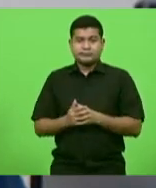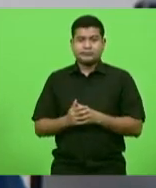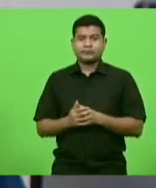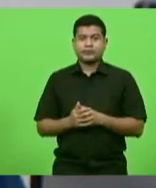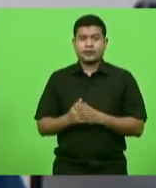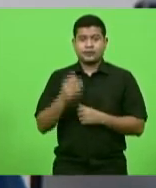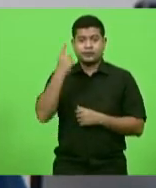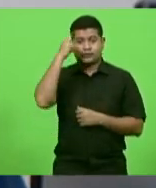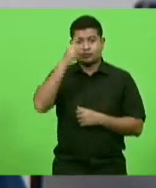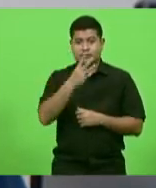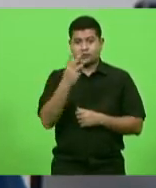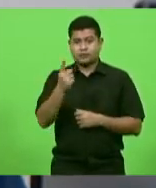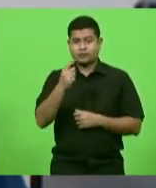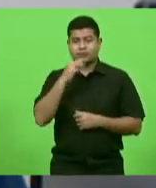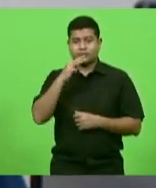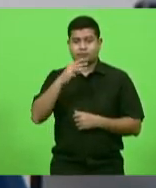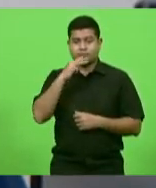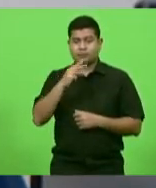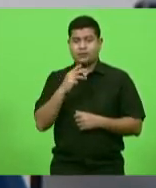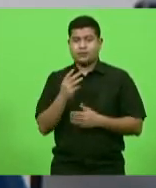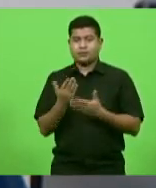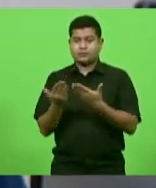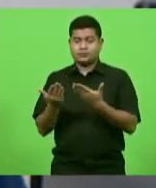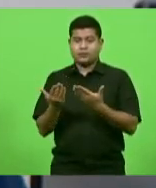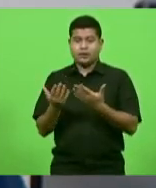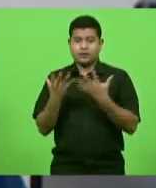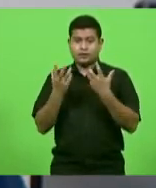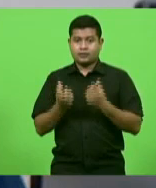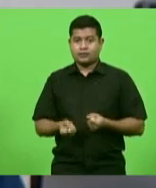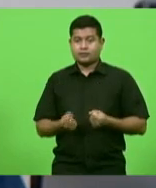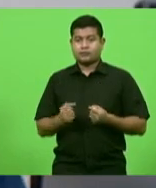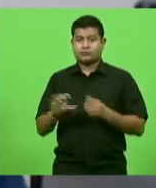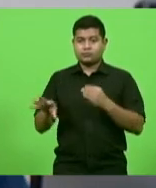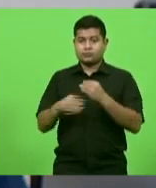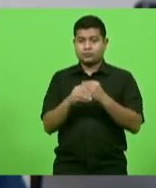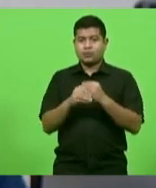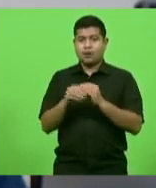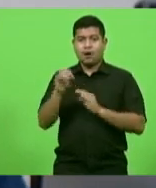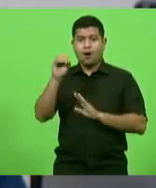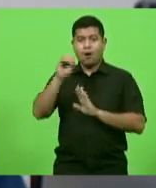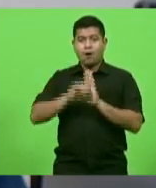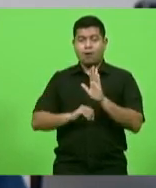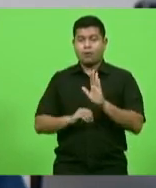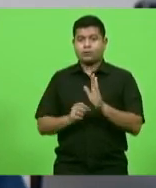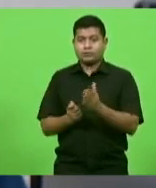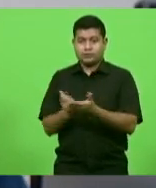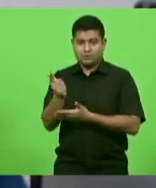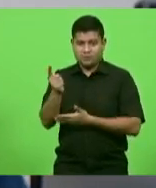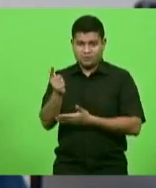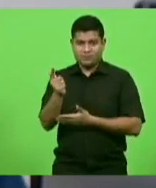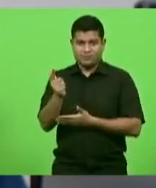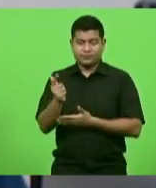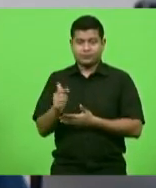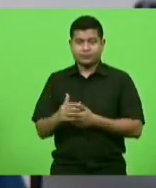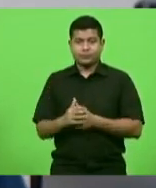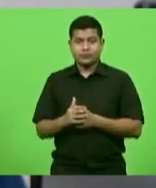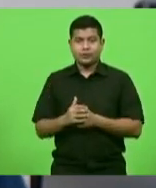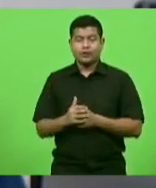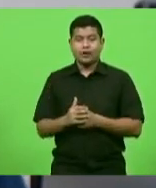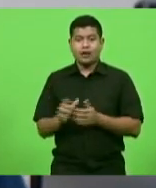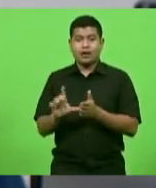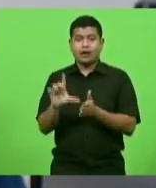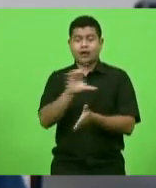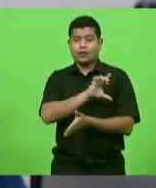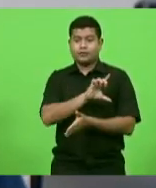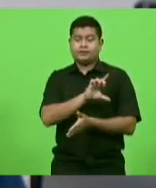E autorizou a dispensa a sequência foi um cada ordem de fornecimento datada e páginas 26 de Março antes mesmo e